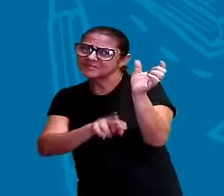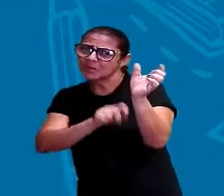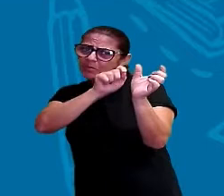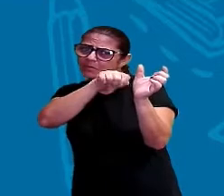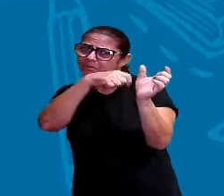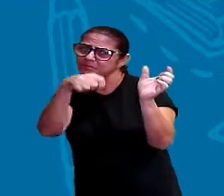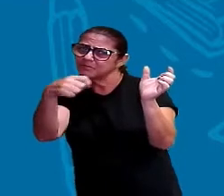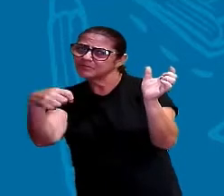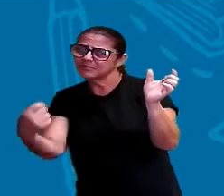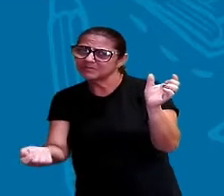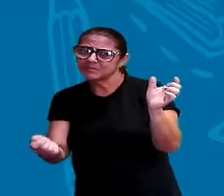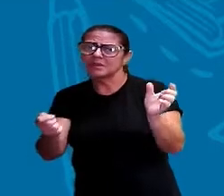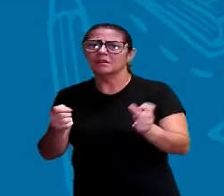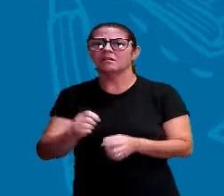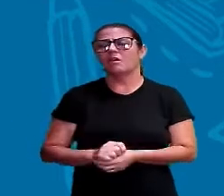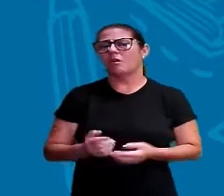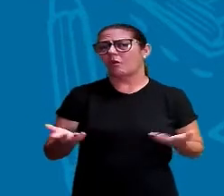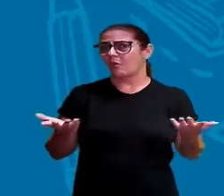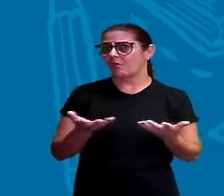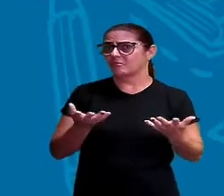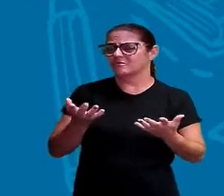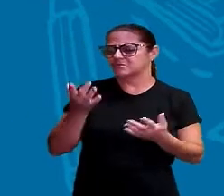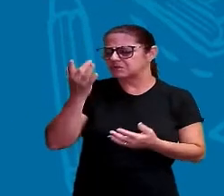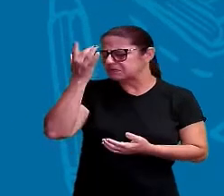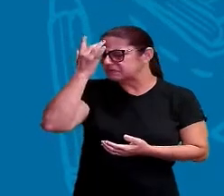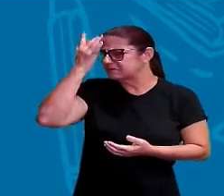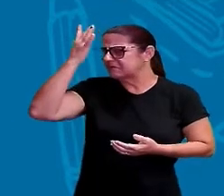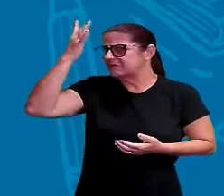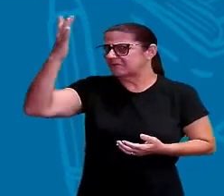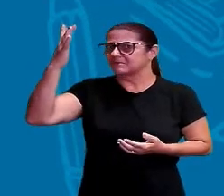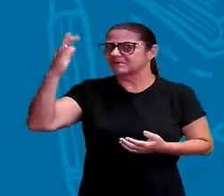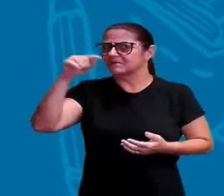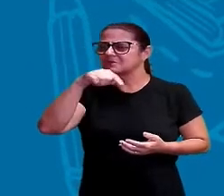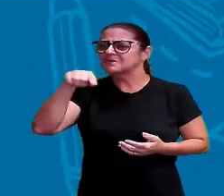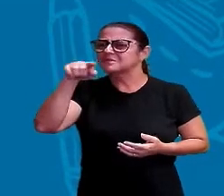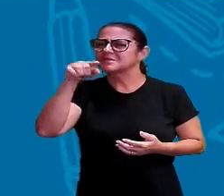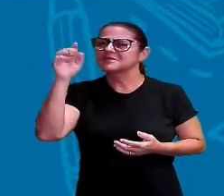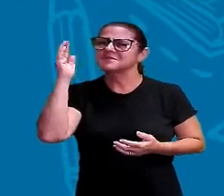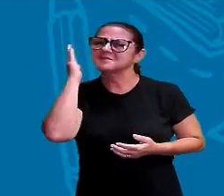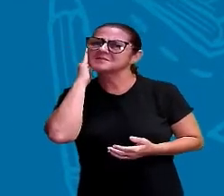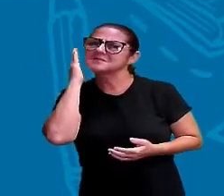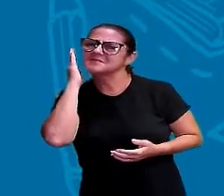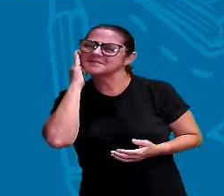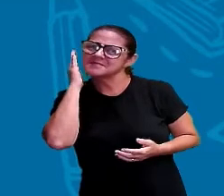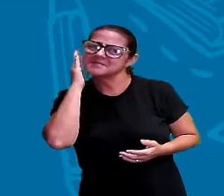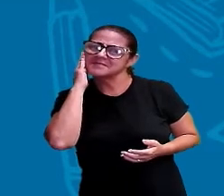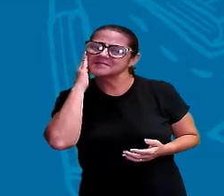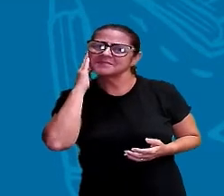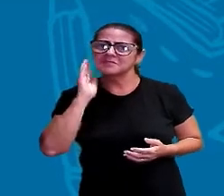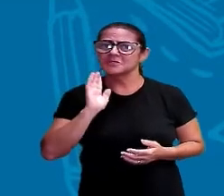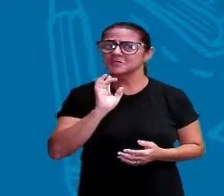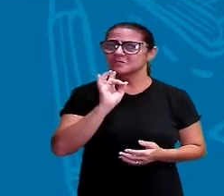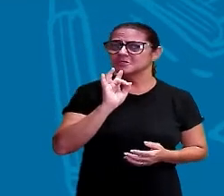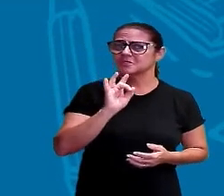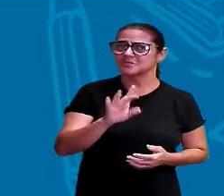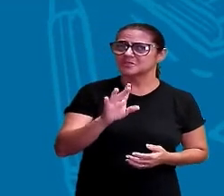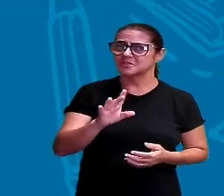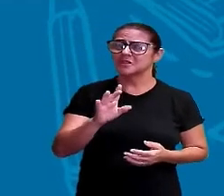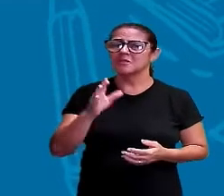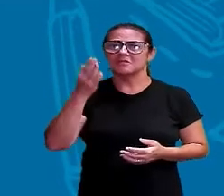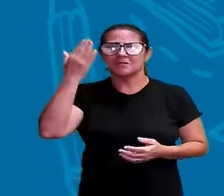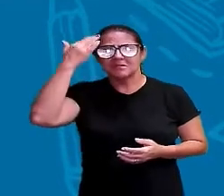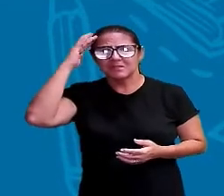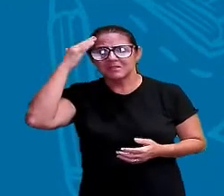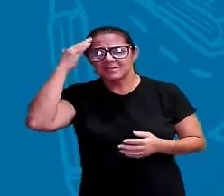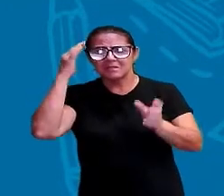de hoje vai ser ainda mais tranquila de você conseguir entender. E aí você só faz o segundo trabalho, que é compreender